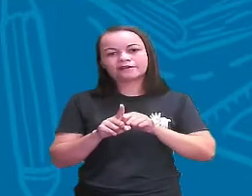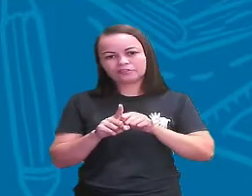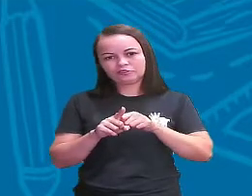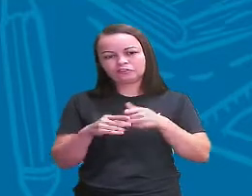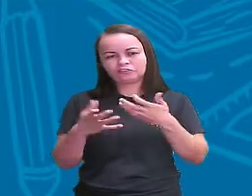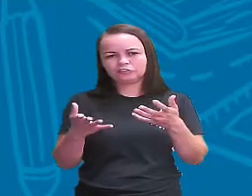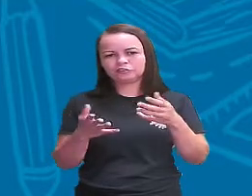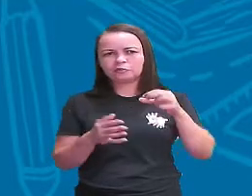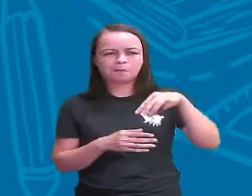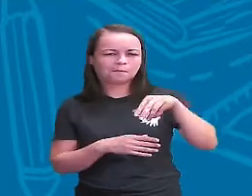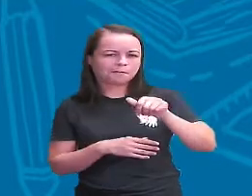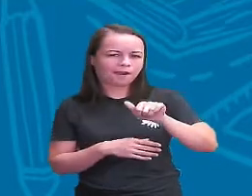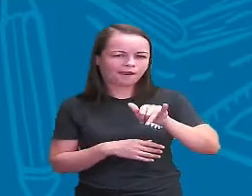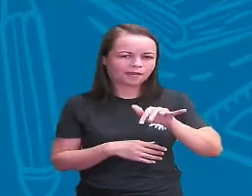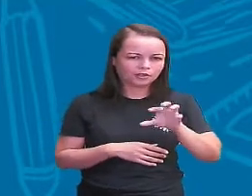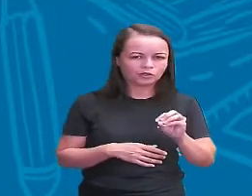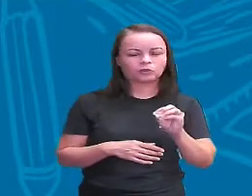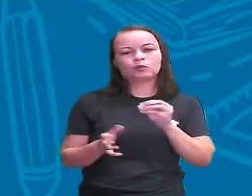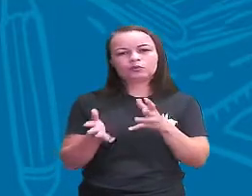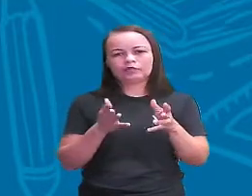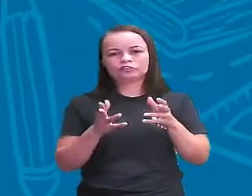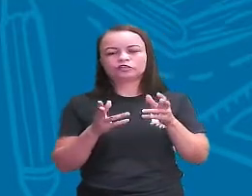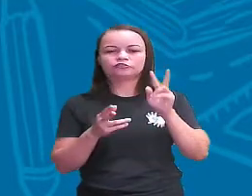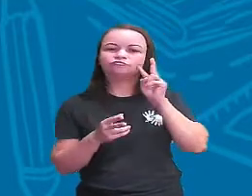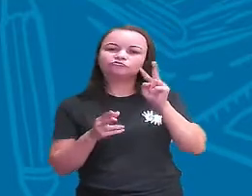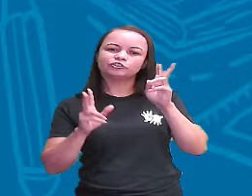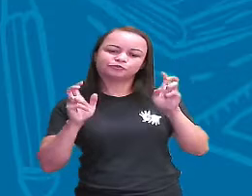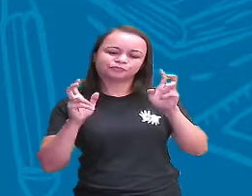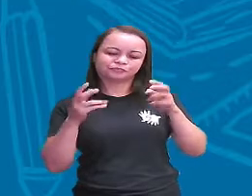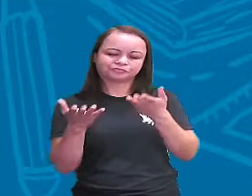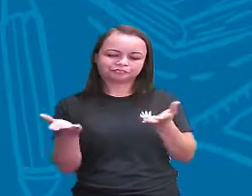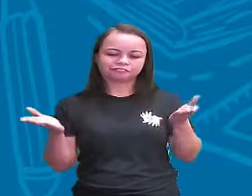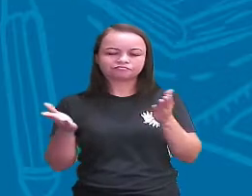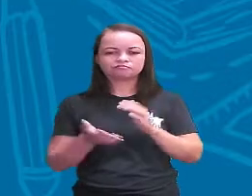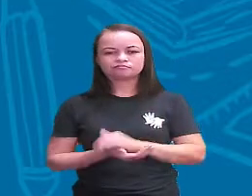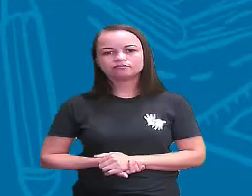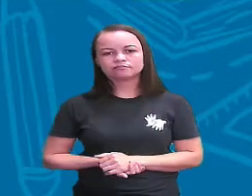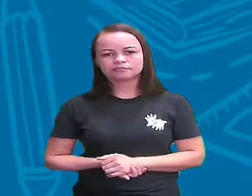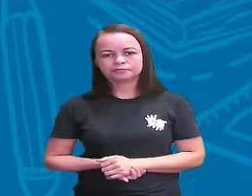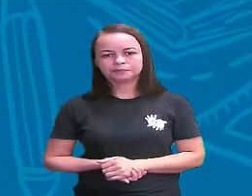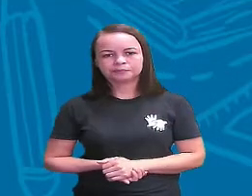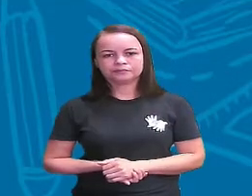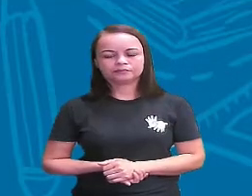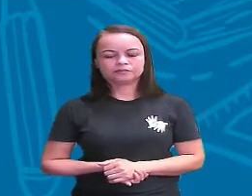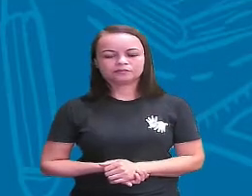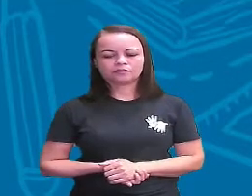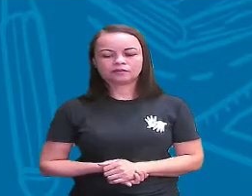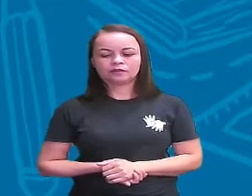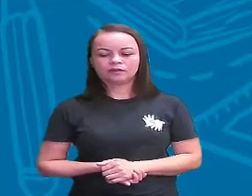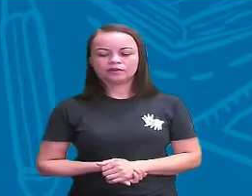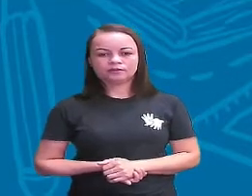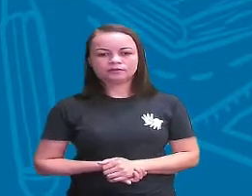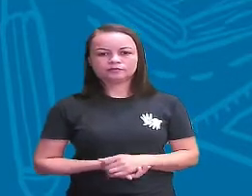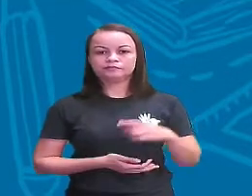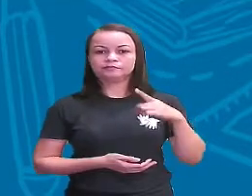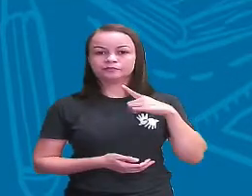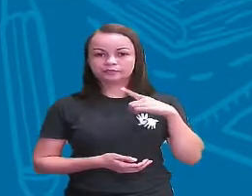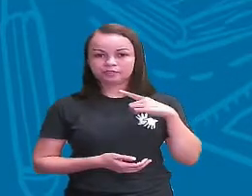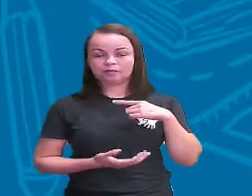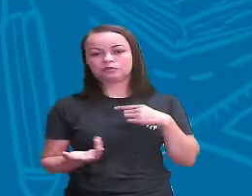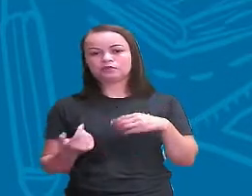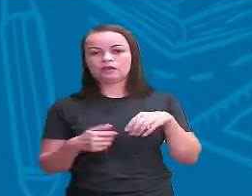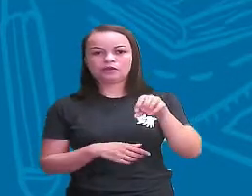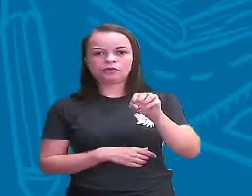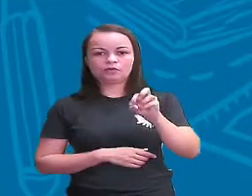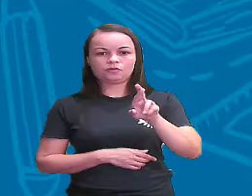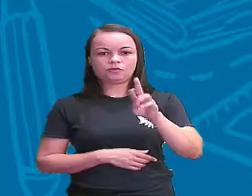de maio, que a gente viu aí alguns assuntos, tá bom? Então vamos lá. Temos aqui